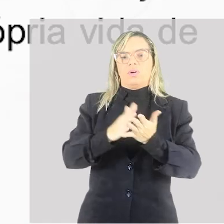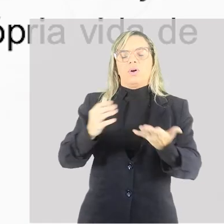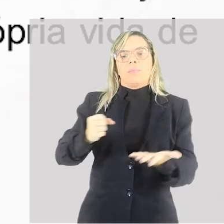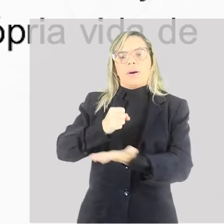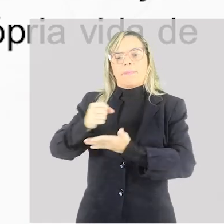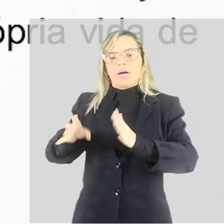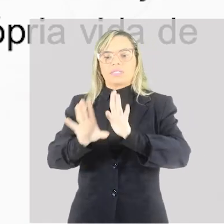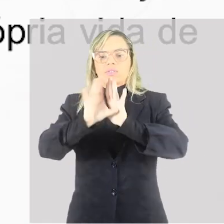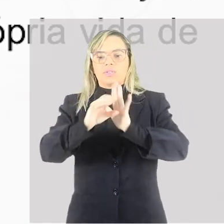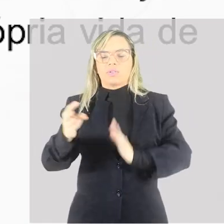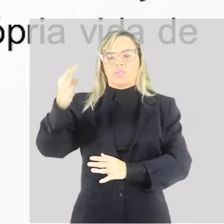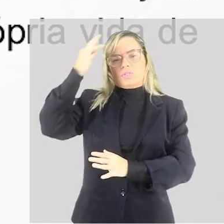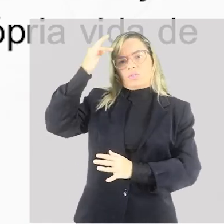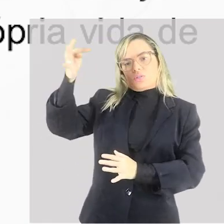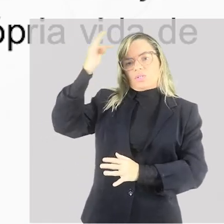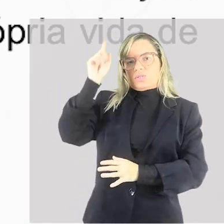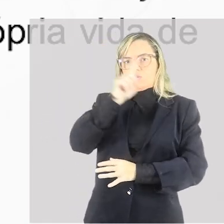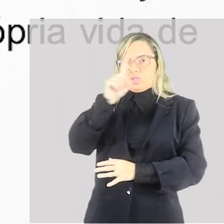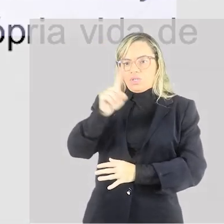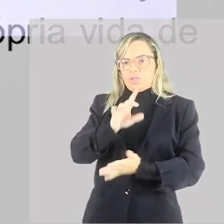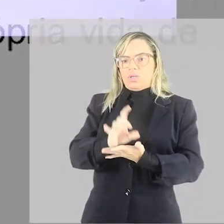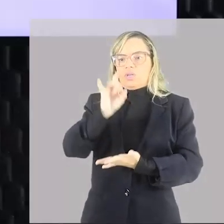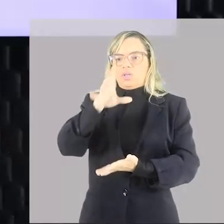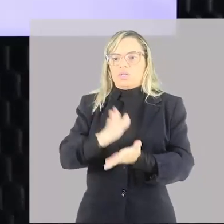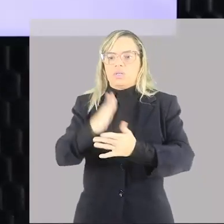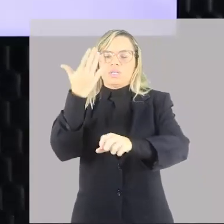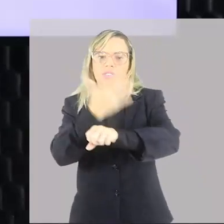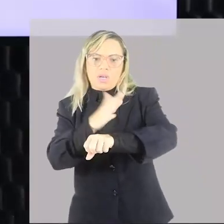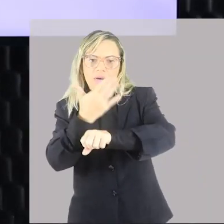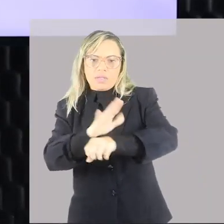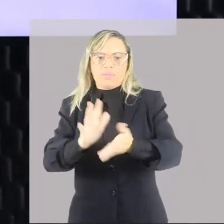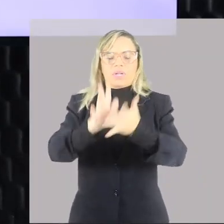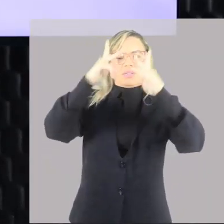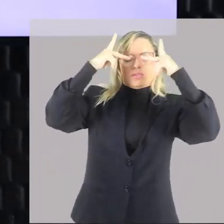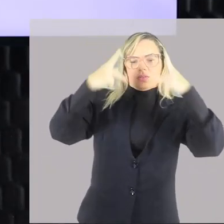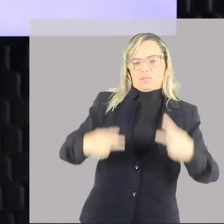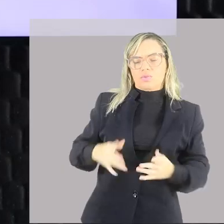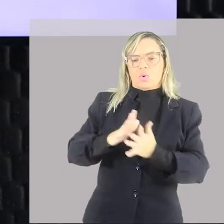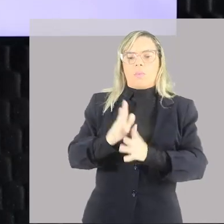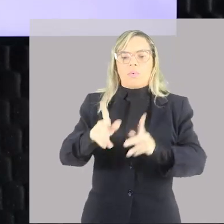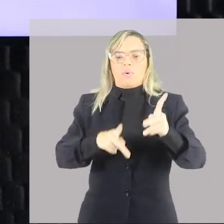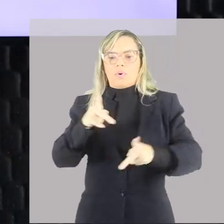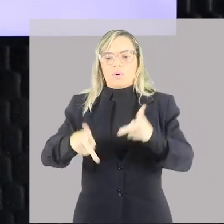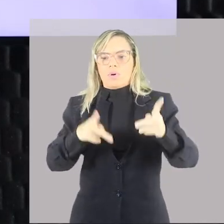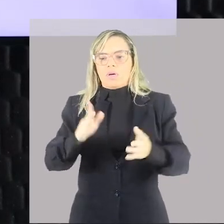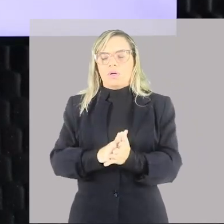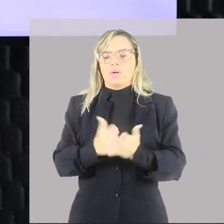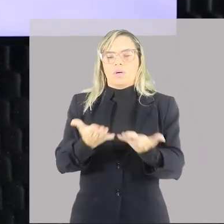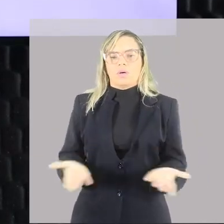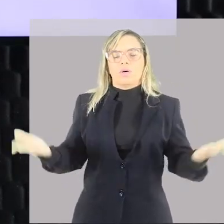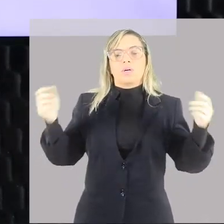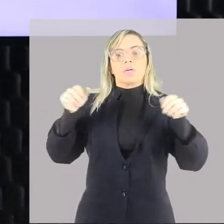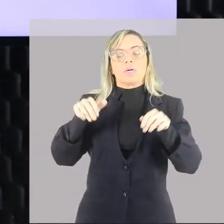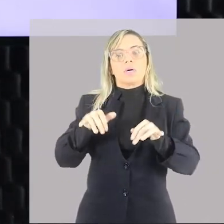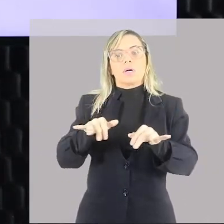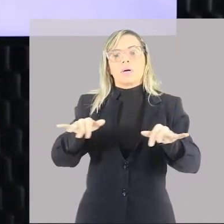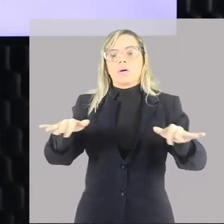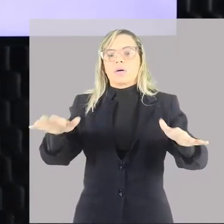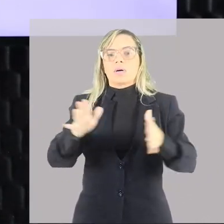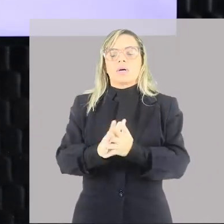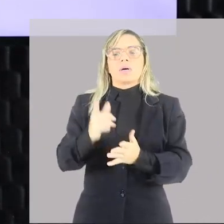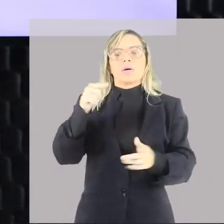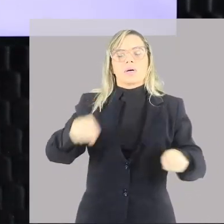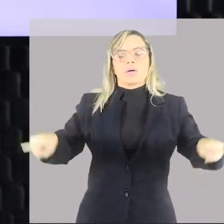fundamentação teórica, mas não é somente teórica, porque tem as práticas humanas, e claro, é o reino também do logos, do